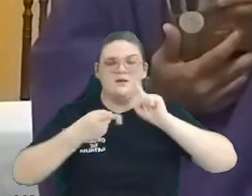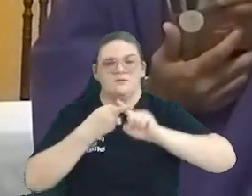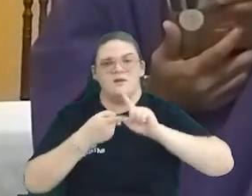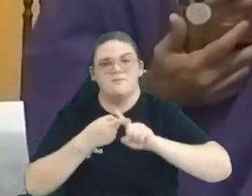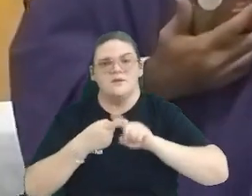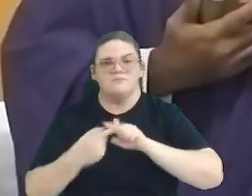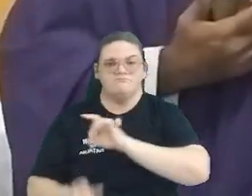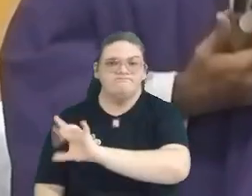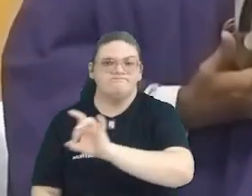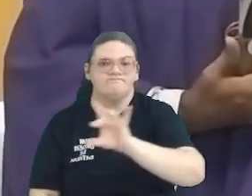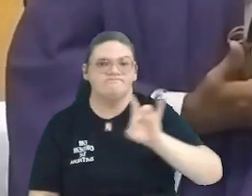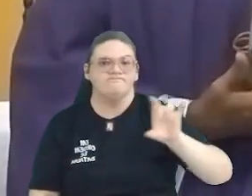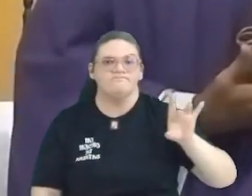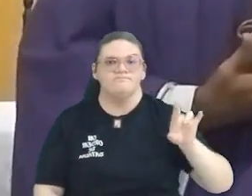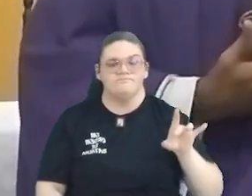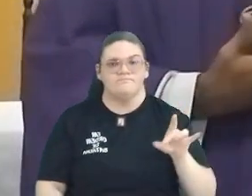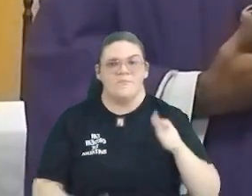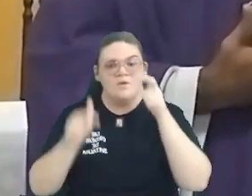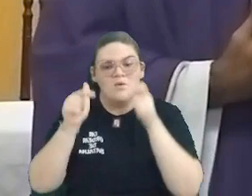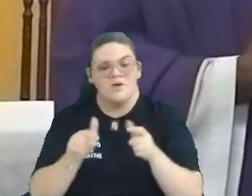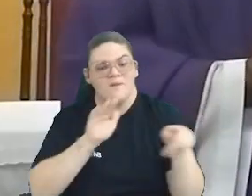Deus, lugar de Deus,